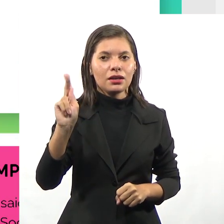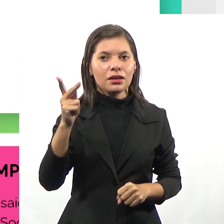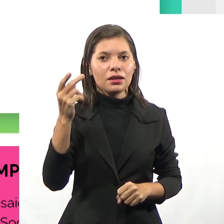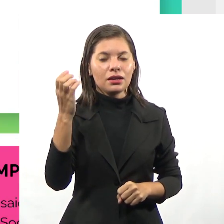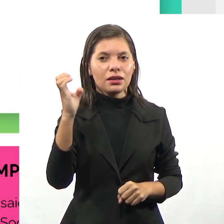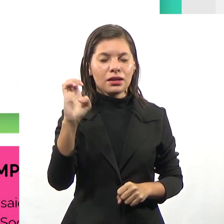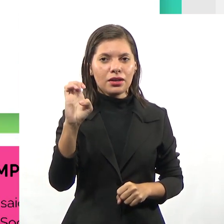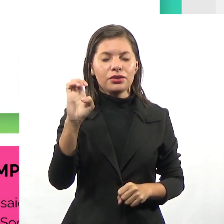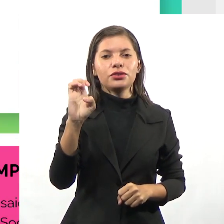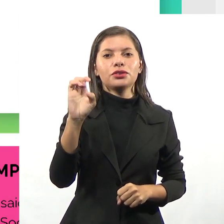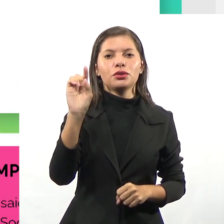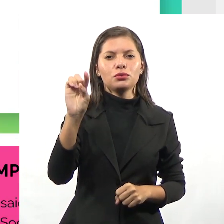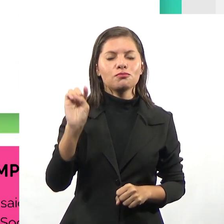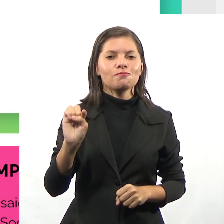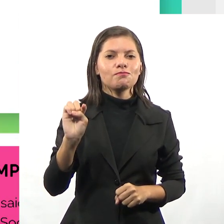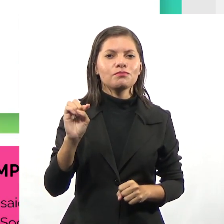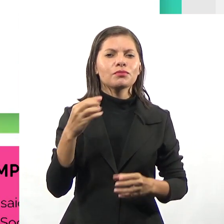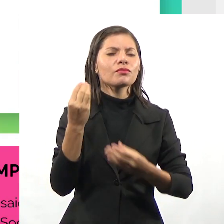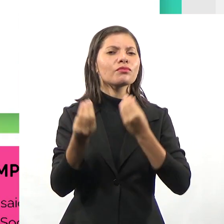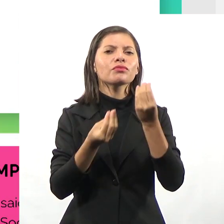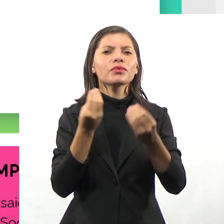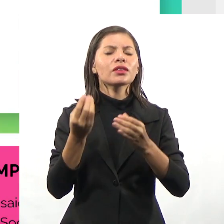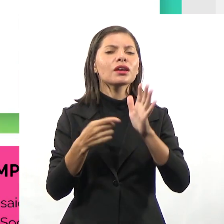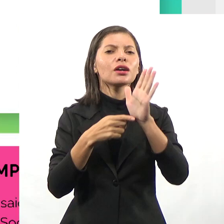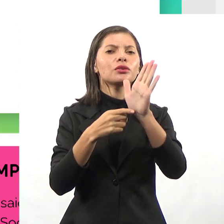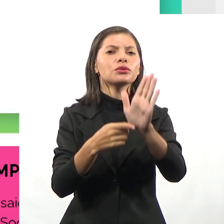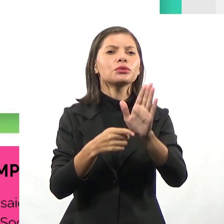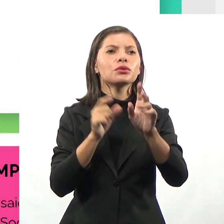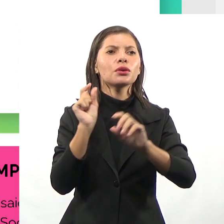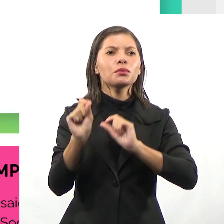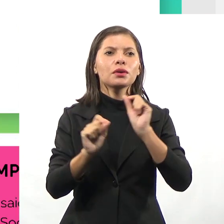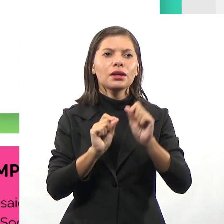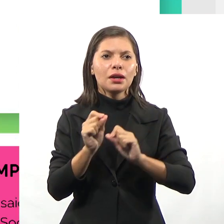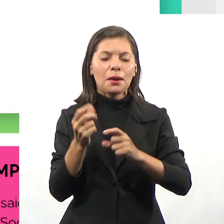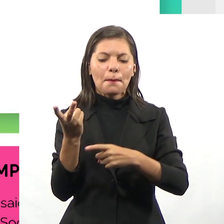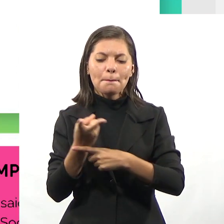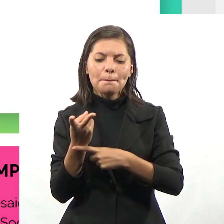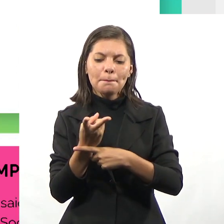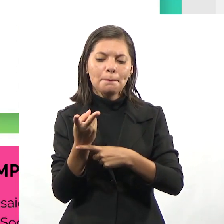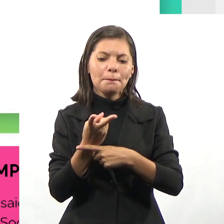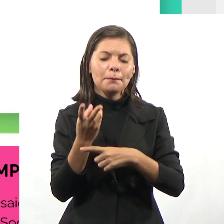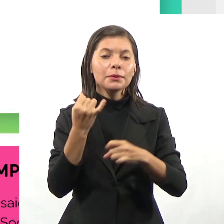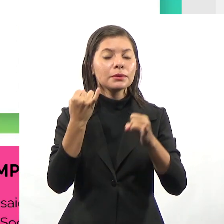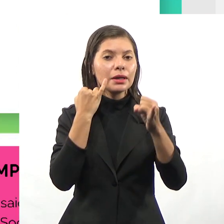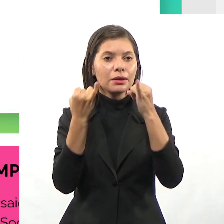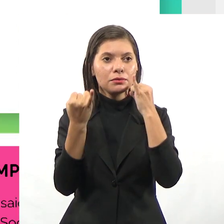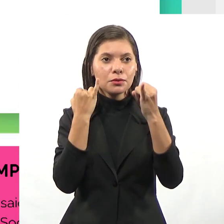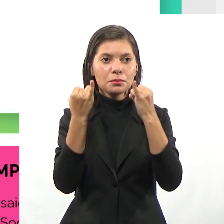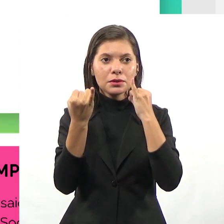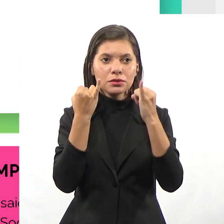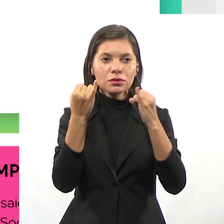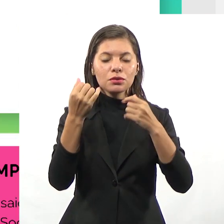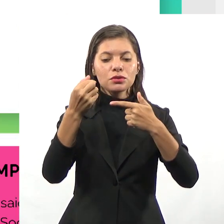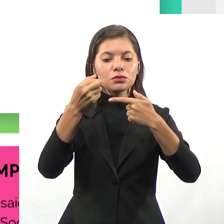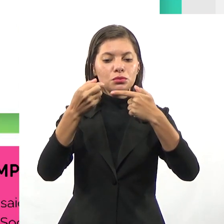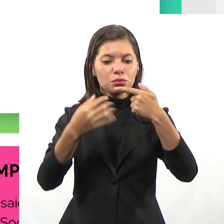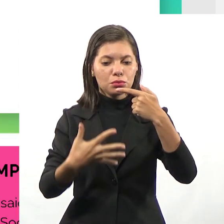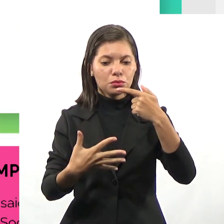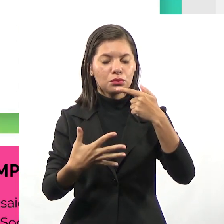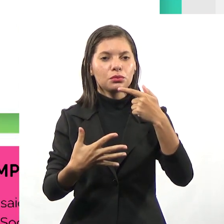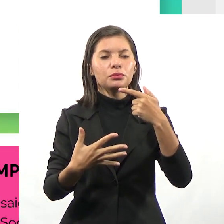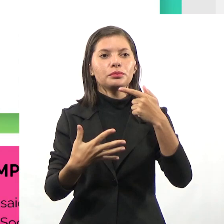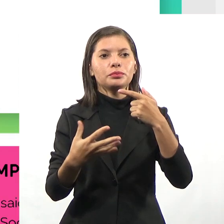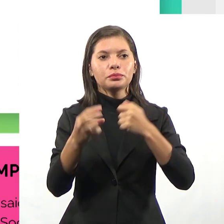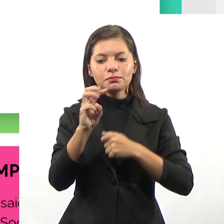dois pontos. O que esse comando permite? Permite você buscar as informações que estavam armazenadas no